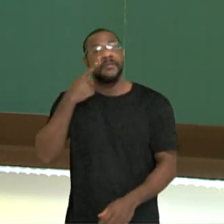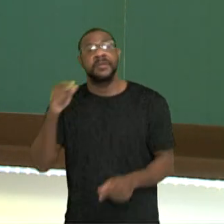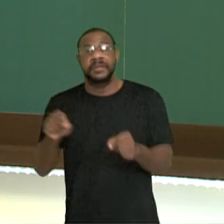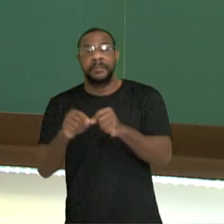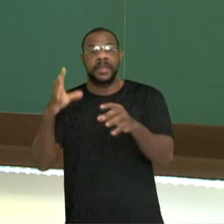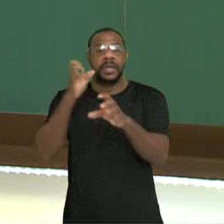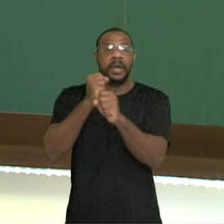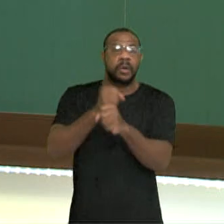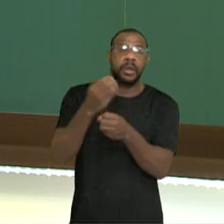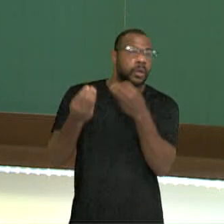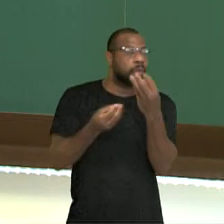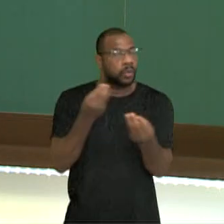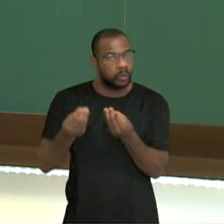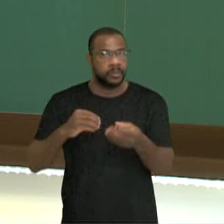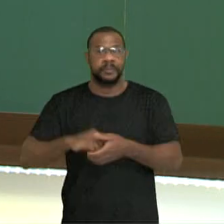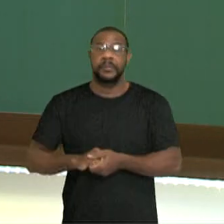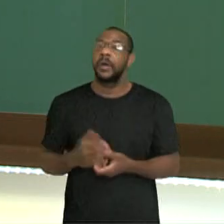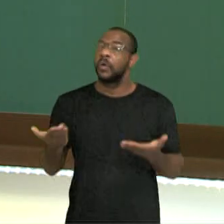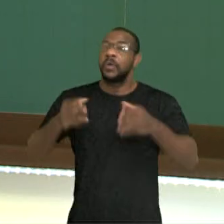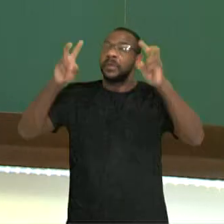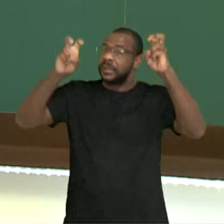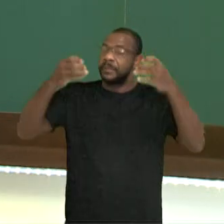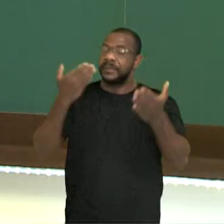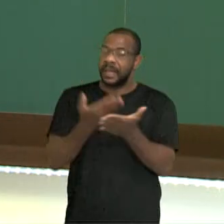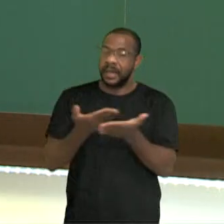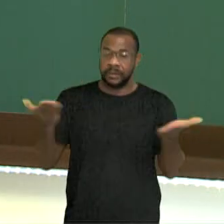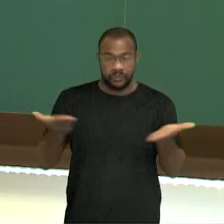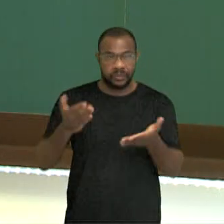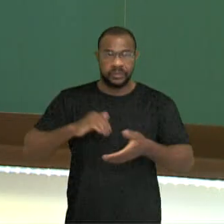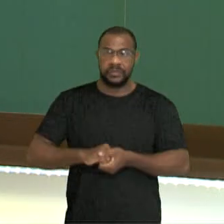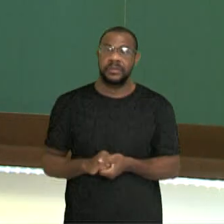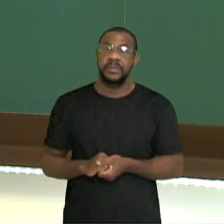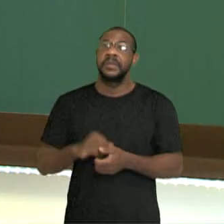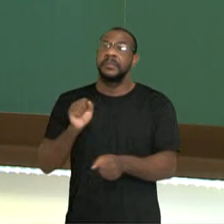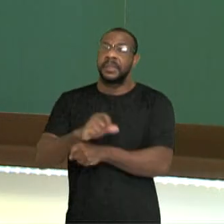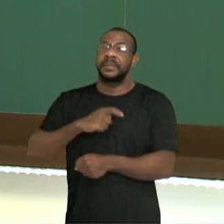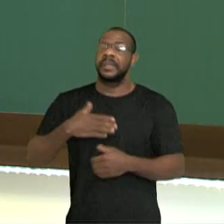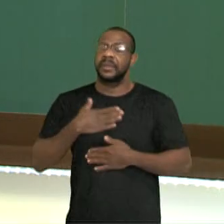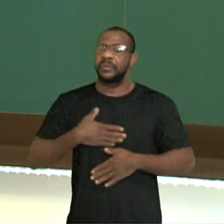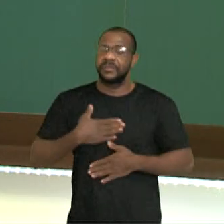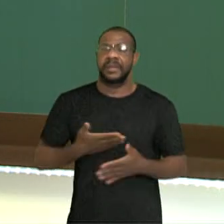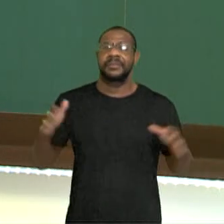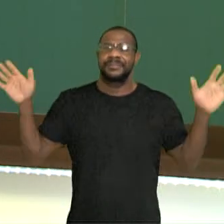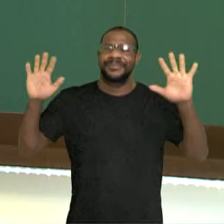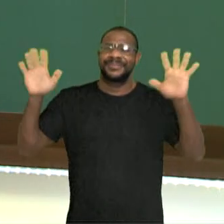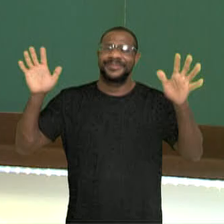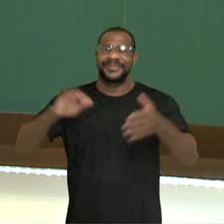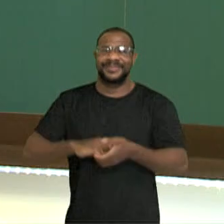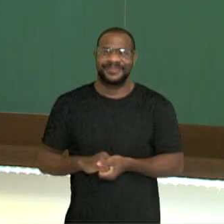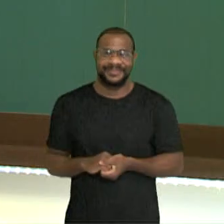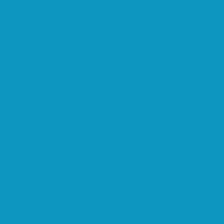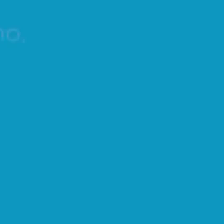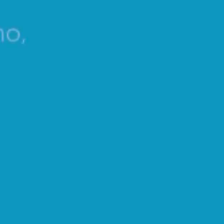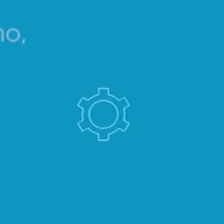essa esfera. Esse foi o tema do nosso vídeo de hoje. Espero que vocês tenham gostado e até breve.